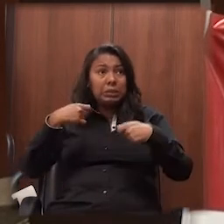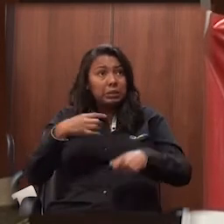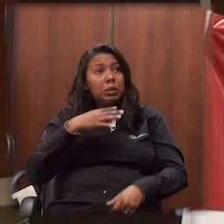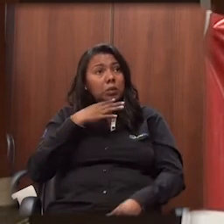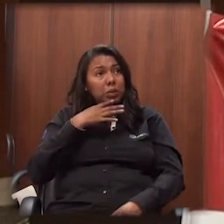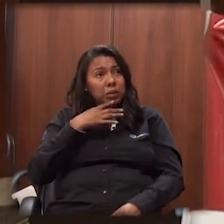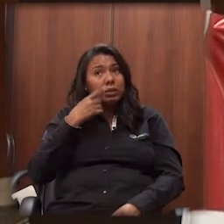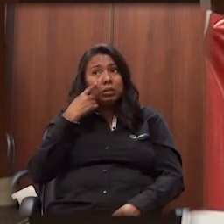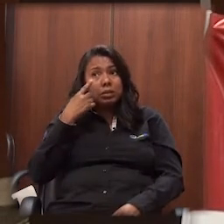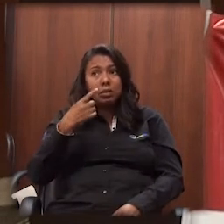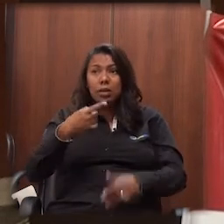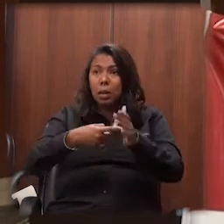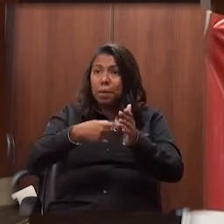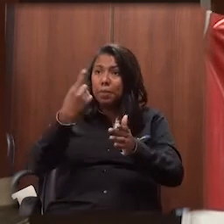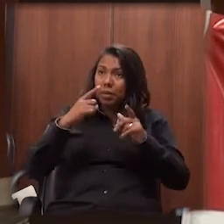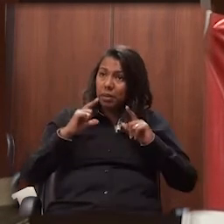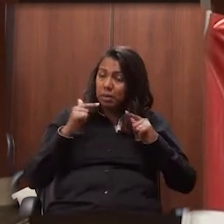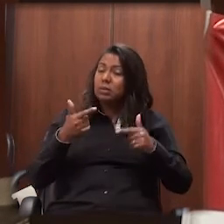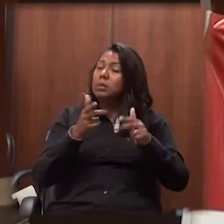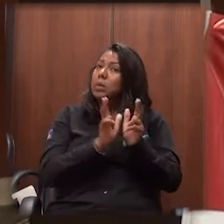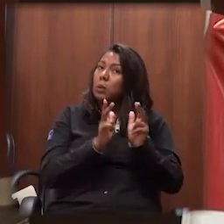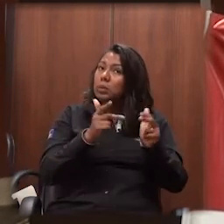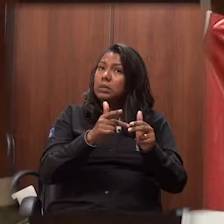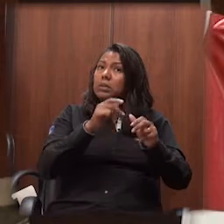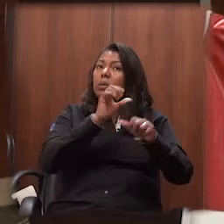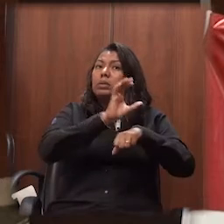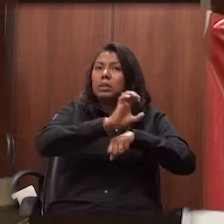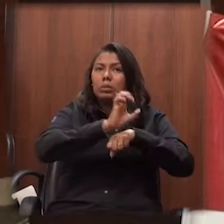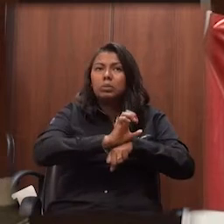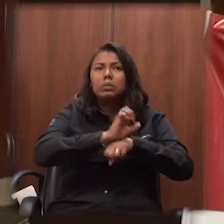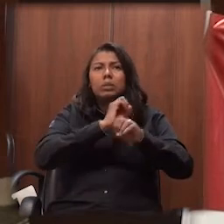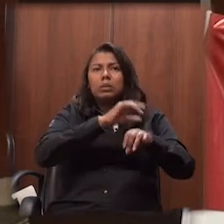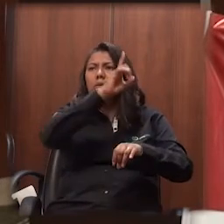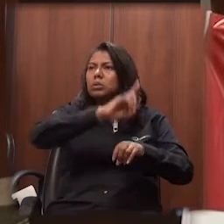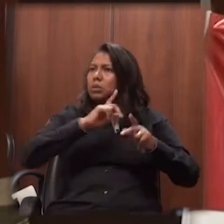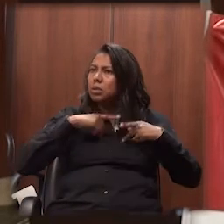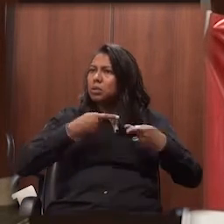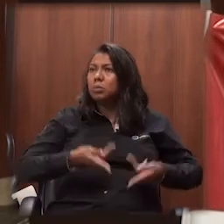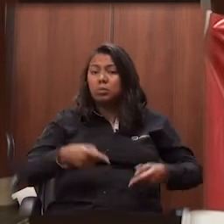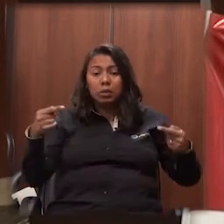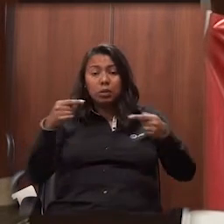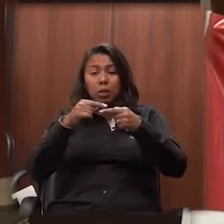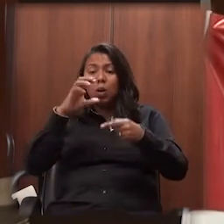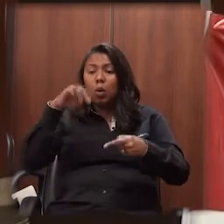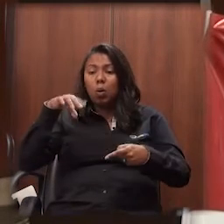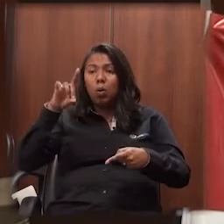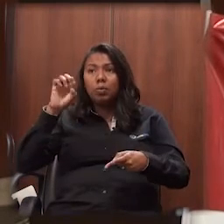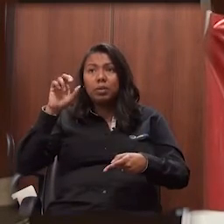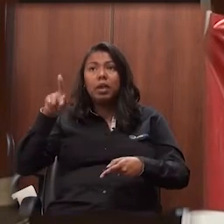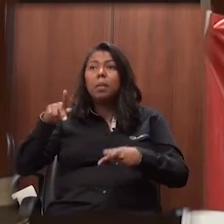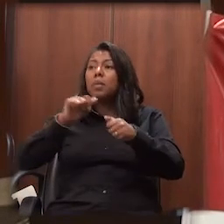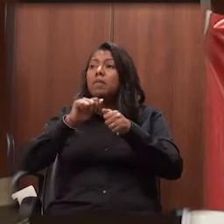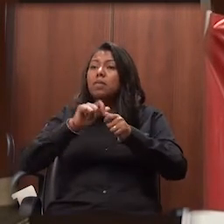E a primeira ação que a Comissão Estadual de Educação e Direitos Humanos, vinculada ao CONDEP, realizou